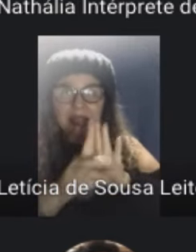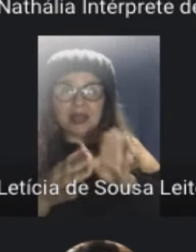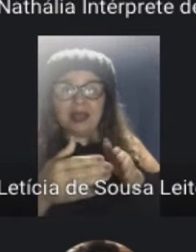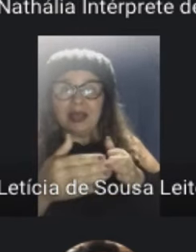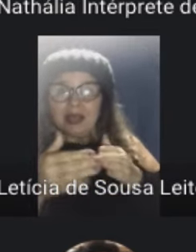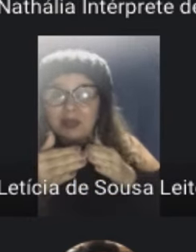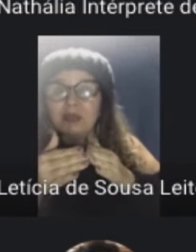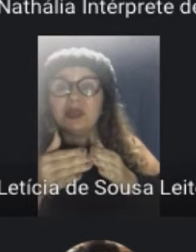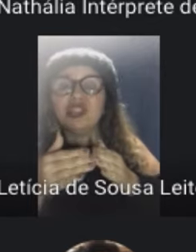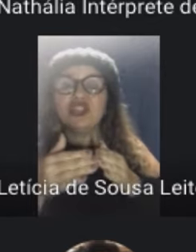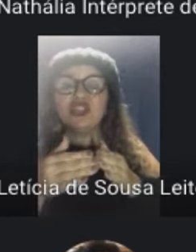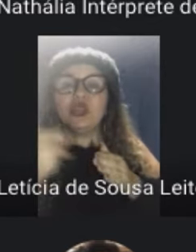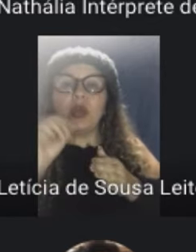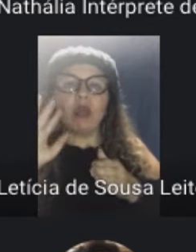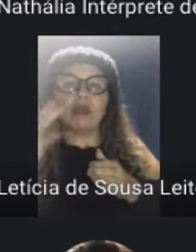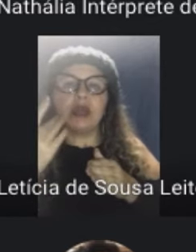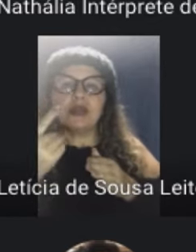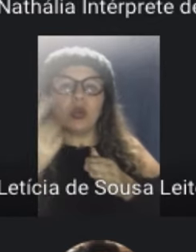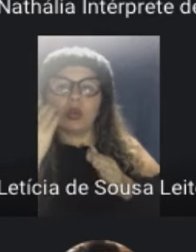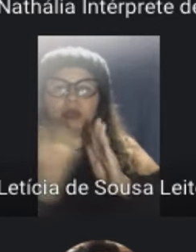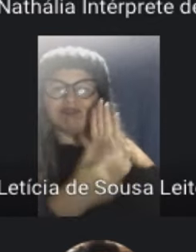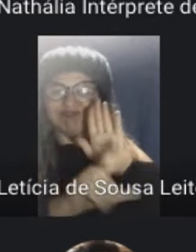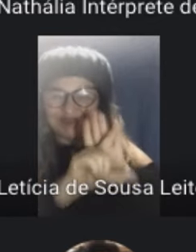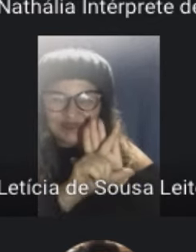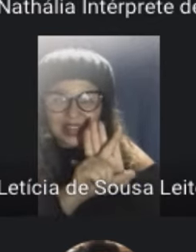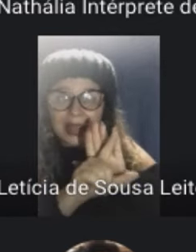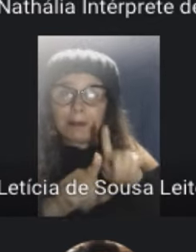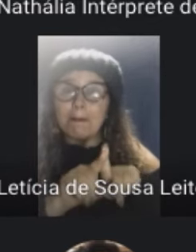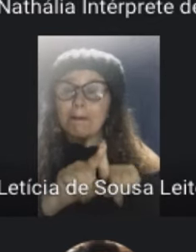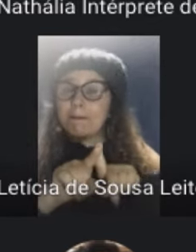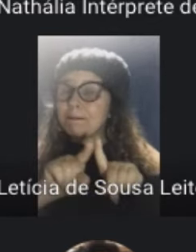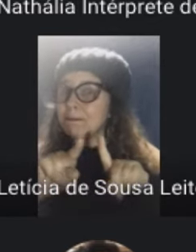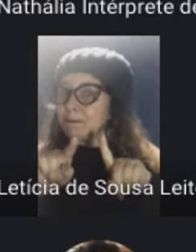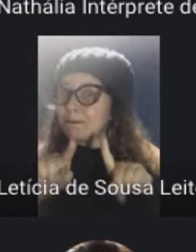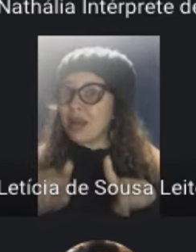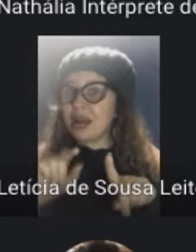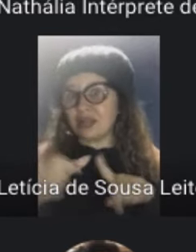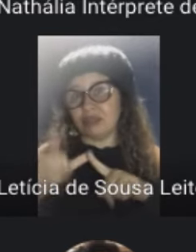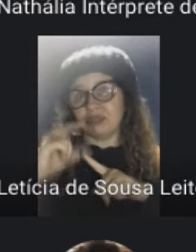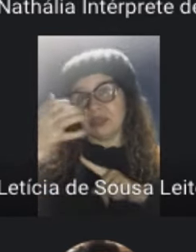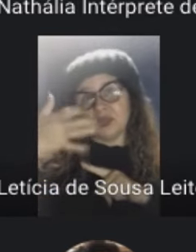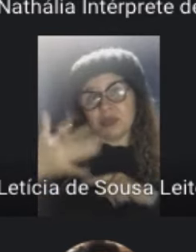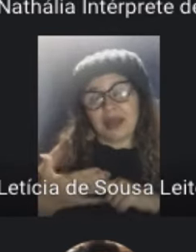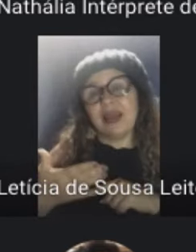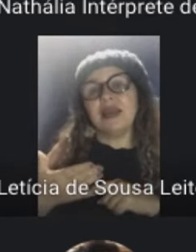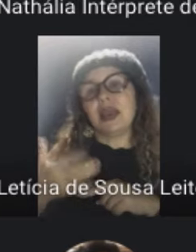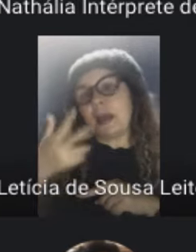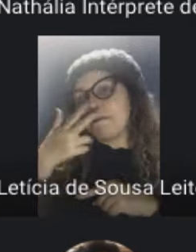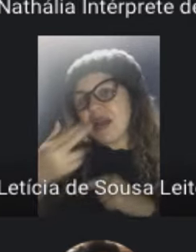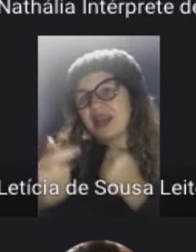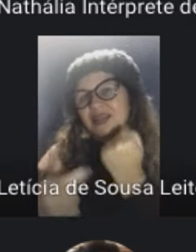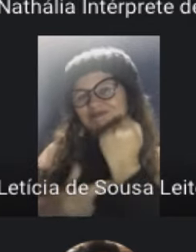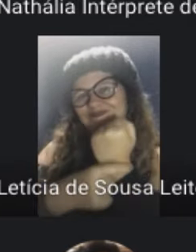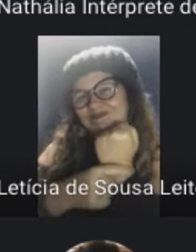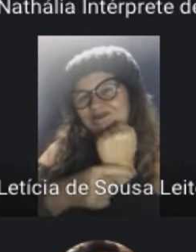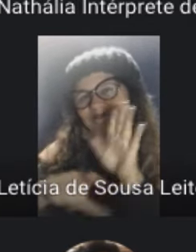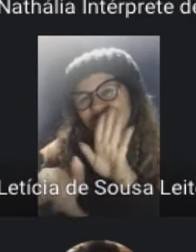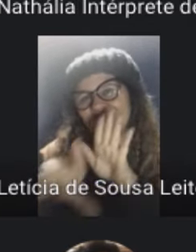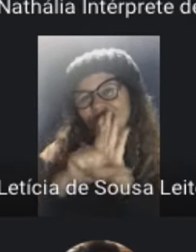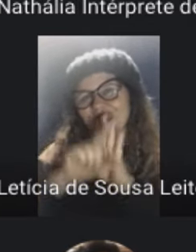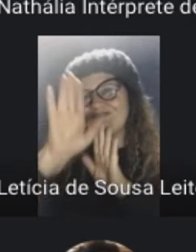da inconstitucionalidade da lei. Só que, né, como eu falei, me parece que a lei de segurança nacional, ela é muito